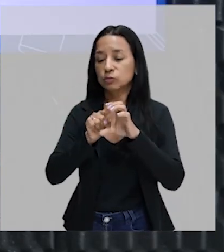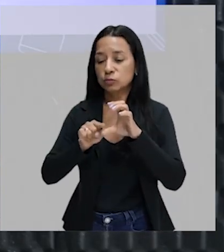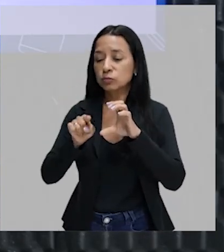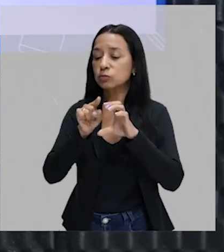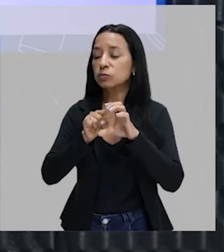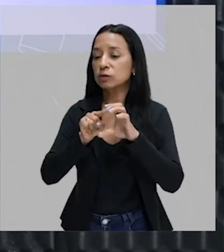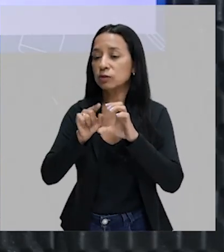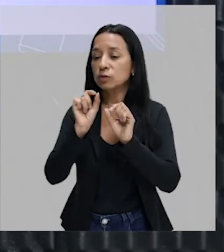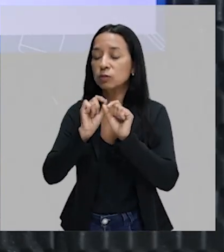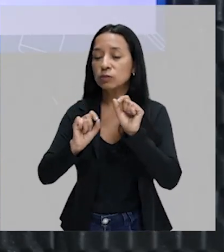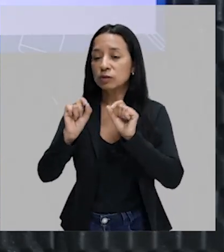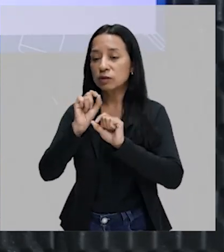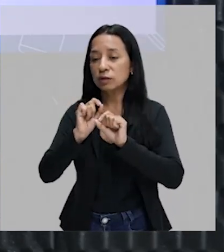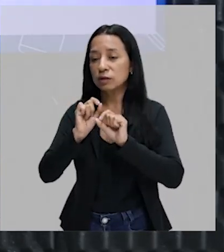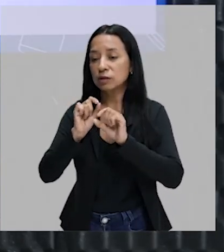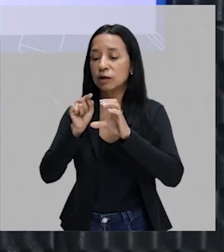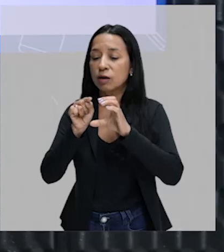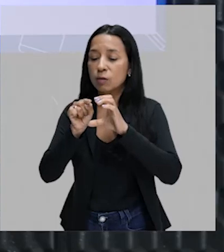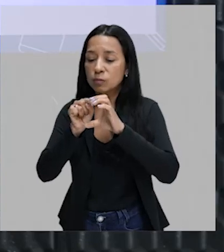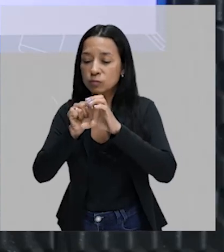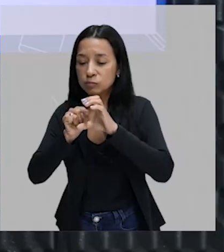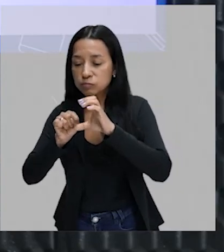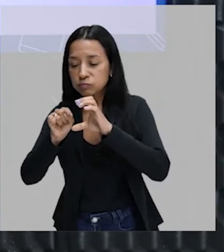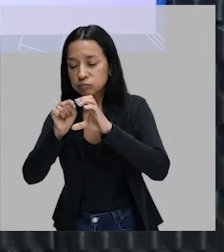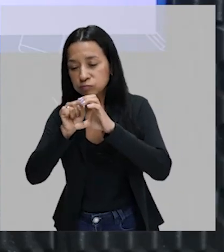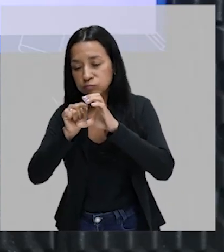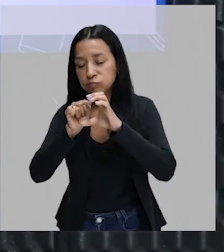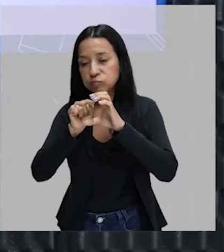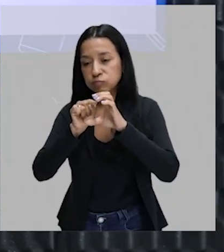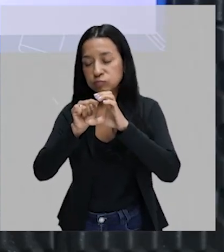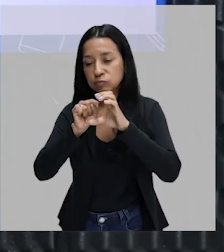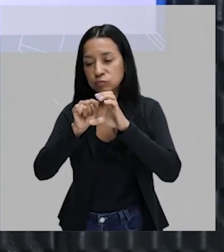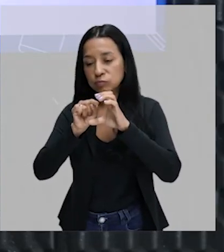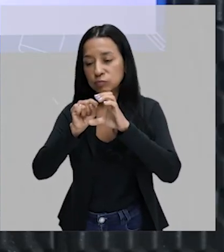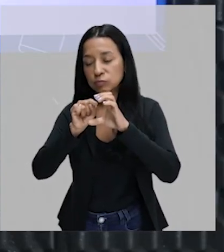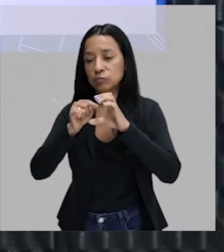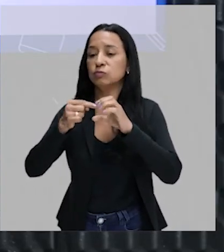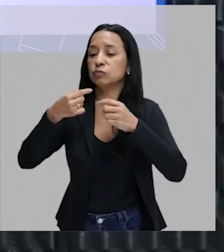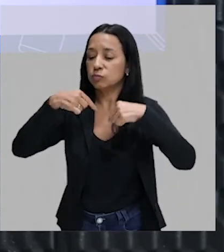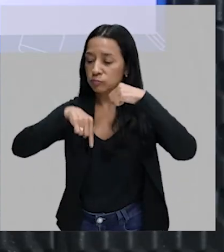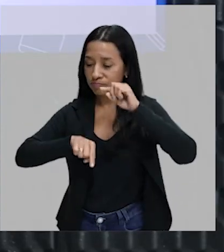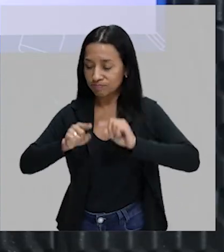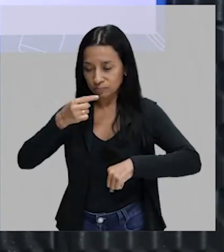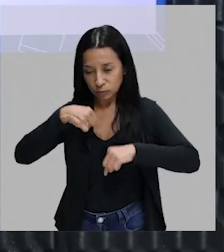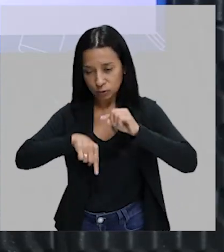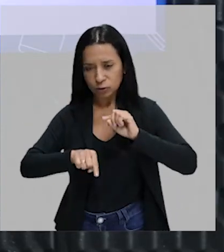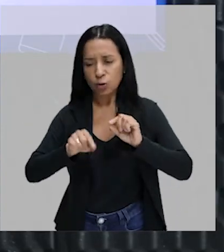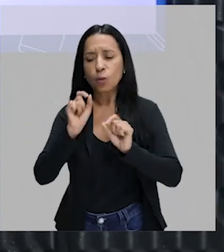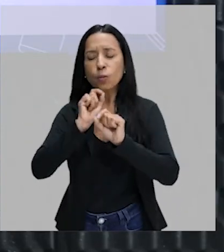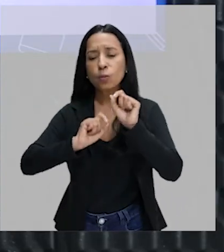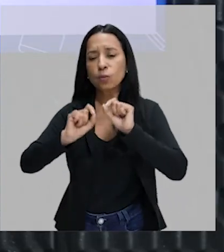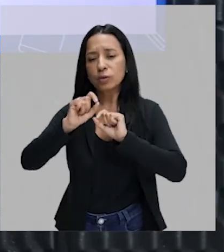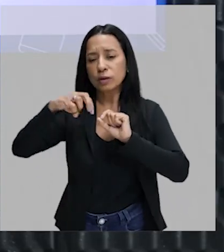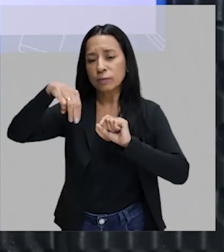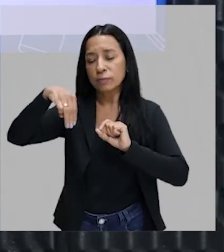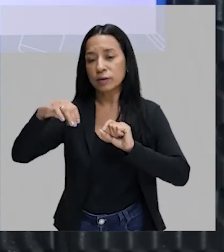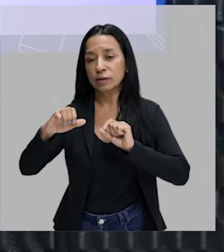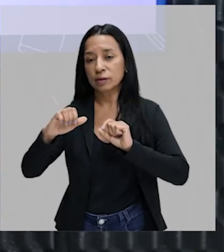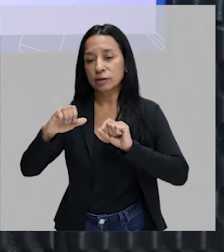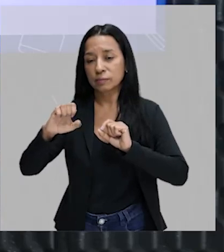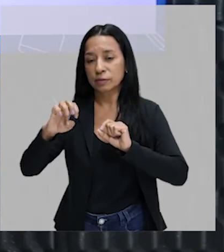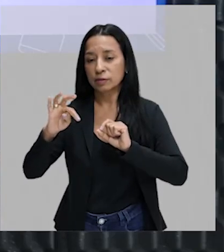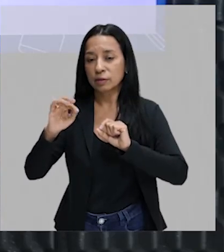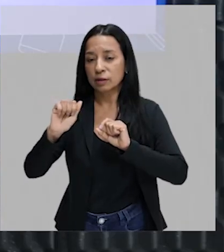que ele é o centro controlador do metabolismo. Vamos lembrar o que é metabolismo.